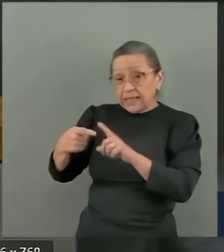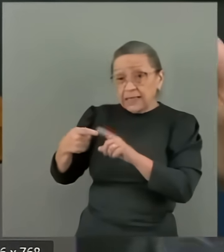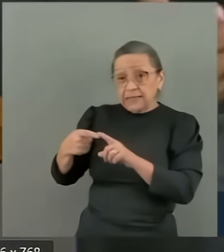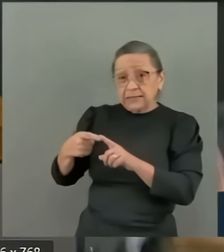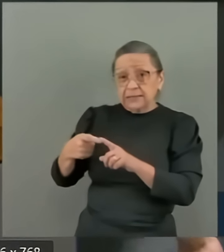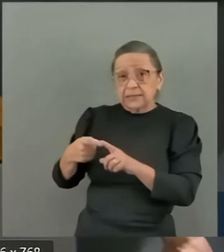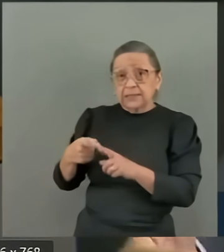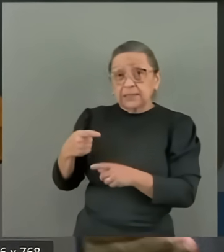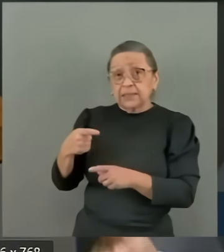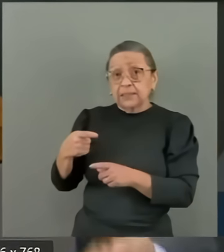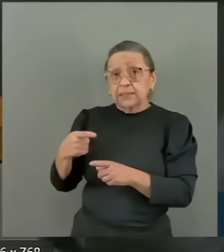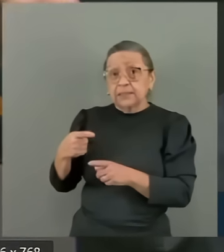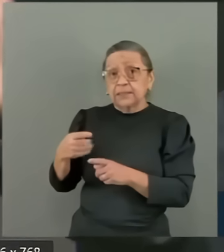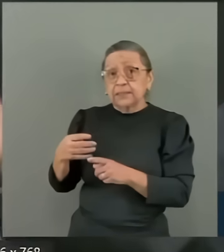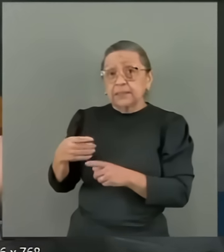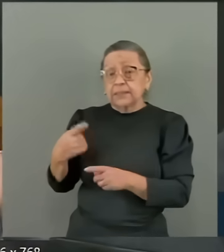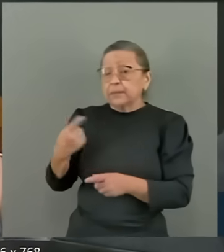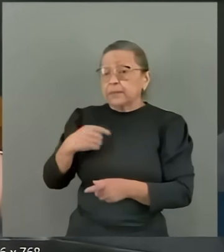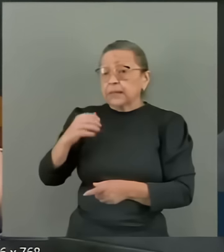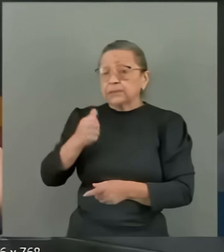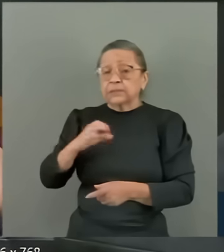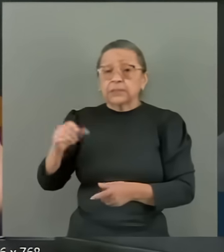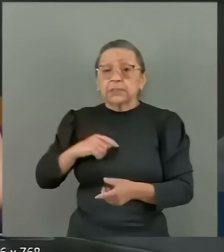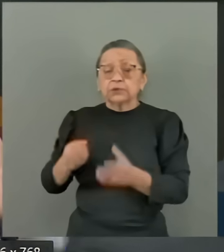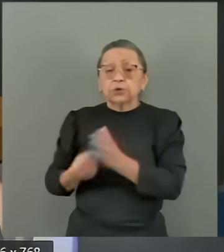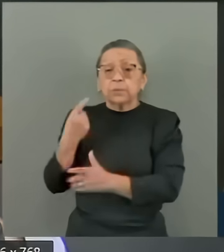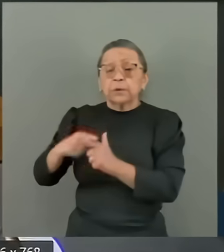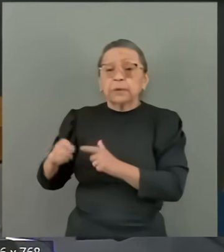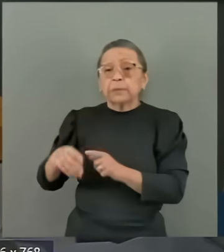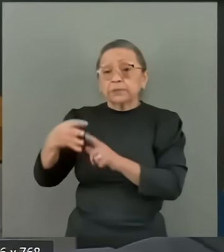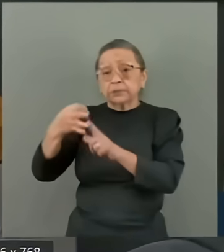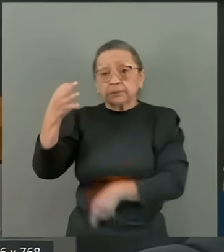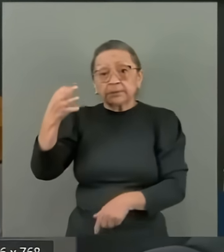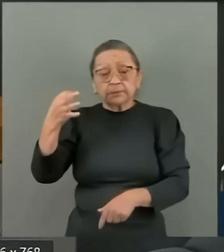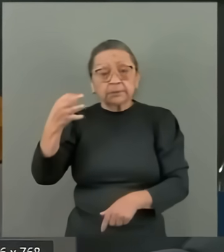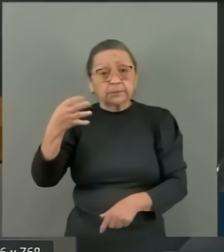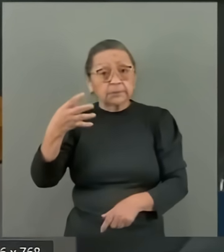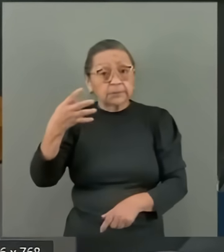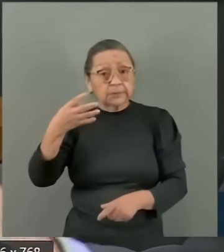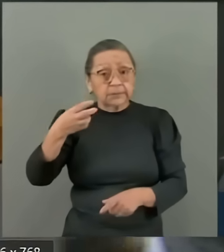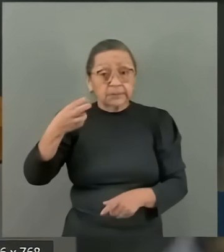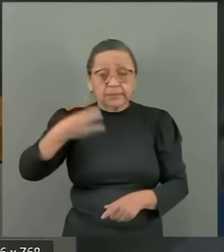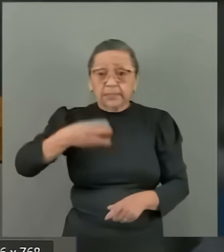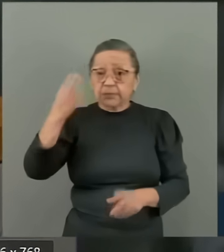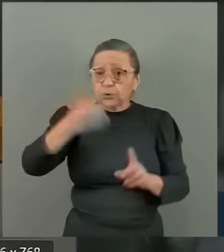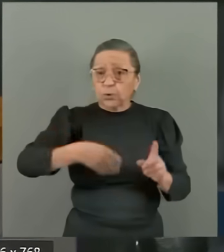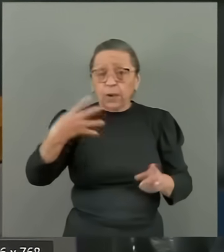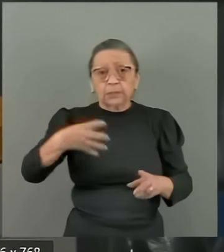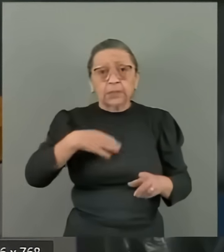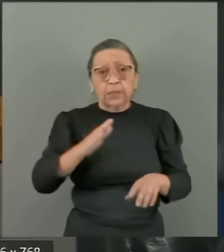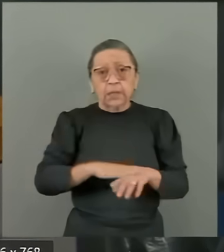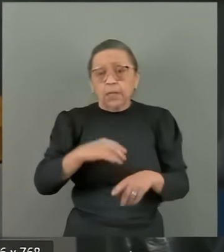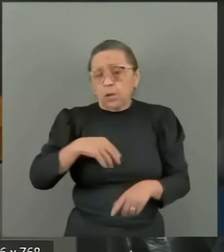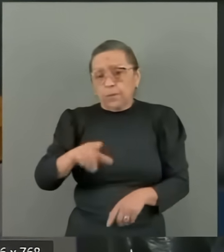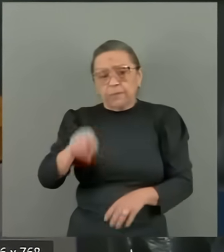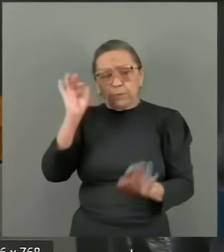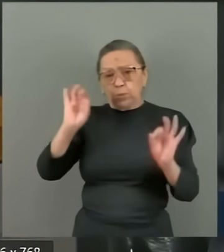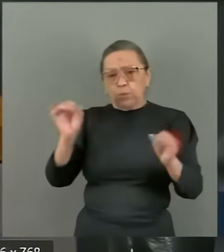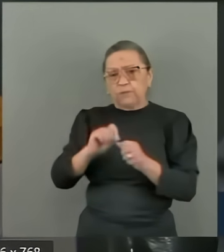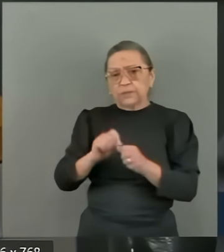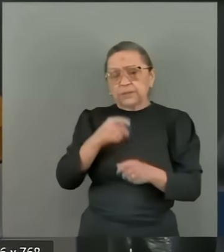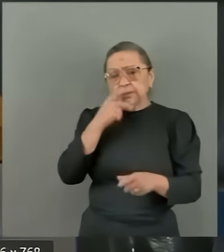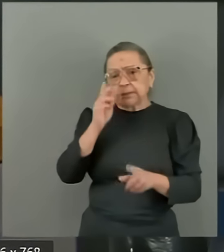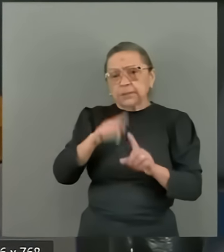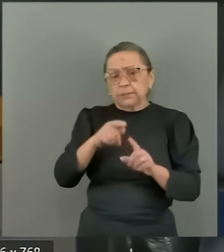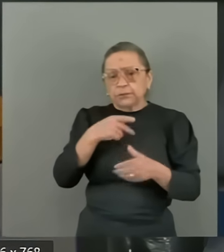imagino que 3/4 do problema seja no governo do presidente Lula, do PT. Eu prefiro não fazer esse tipo de ilação,